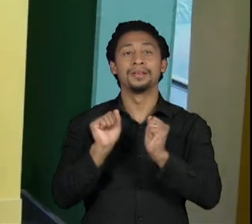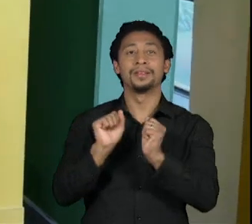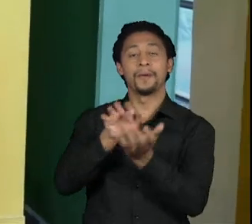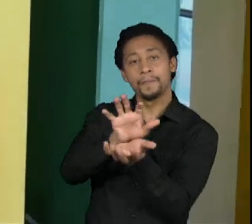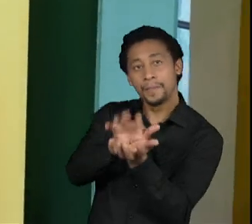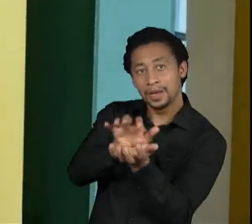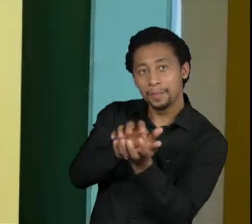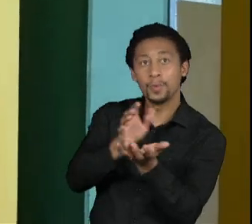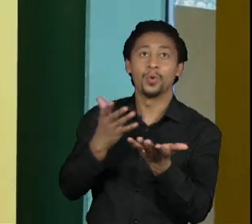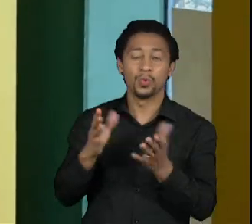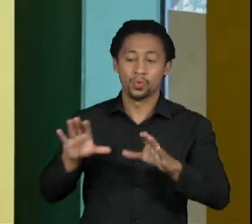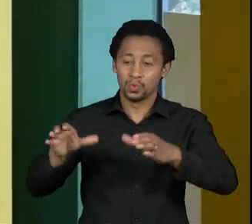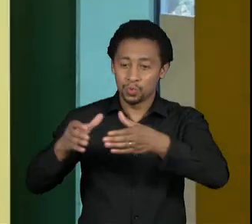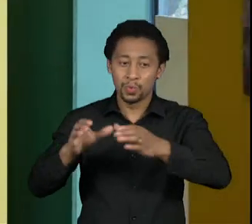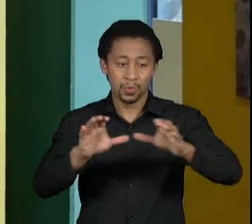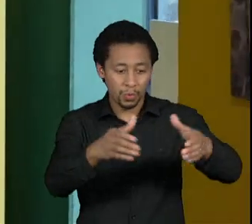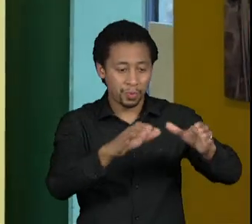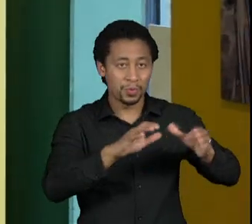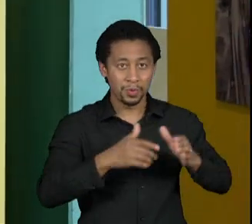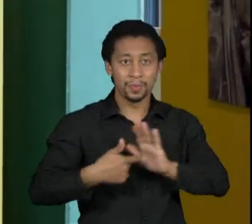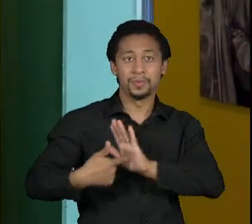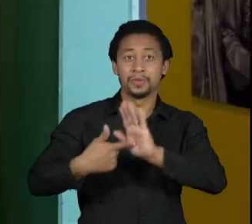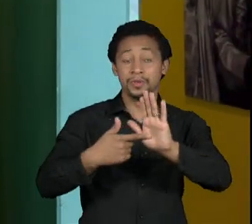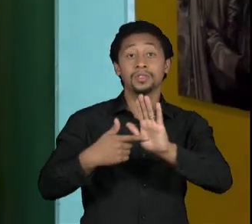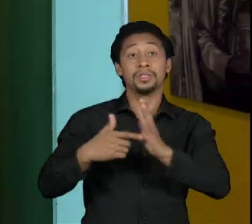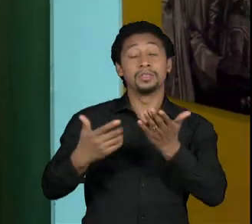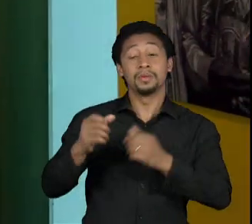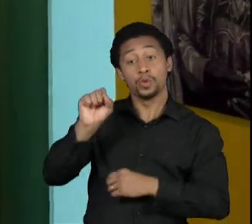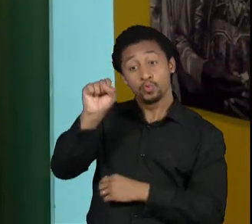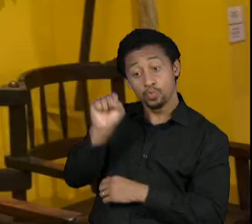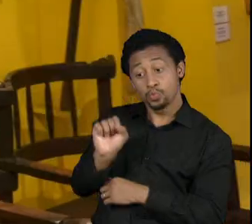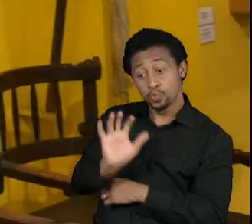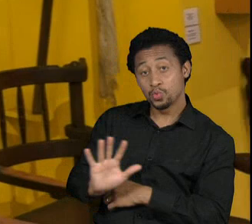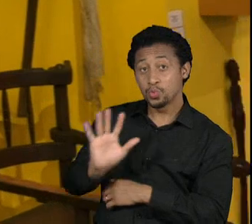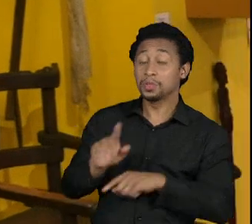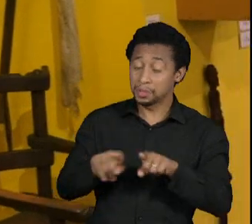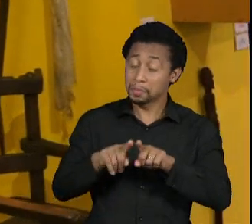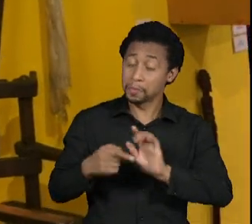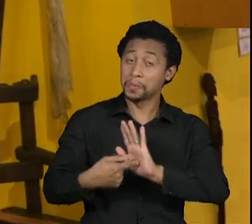com os maracatus, seja aqui do Sudeste com as congadas.